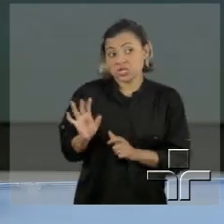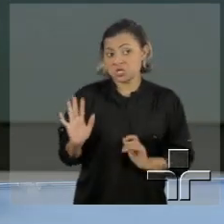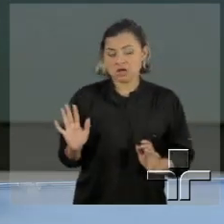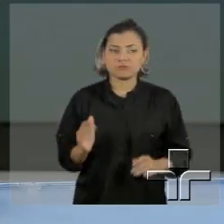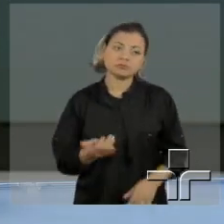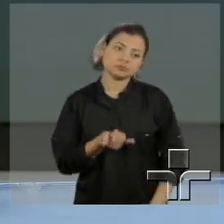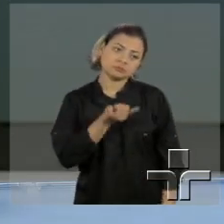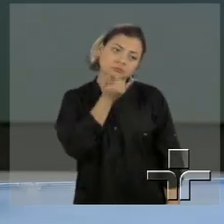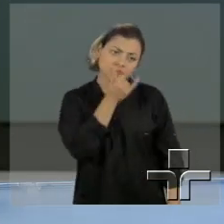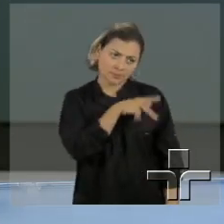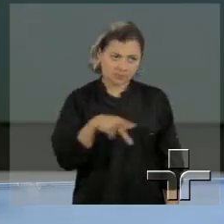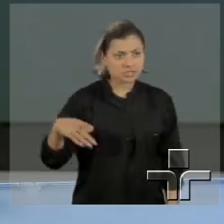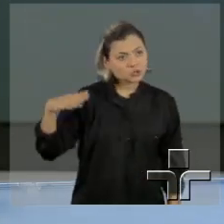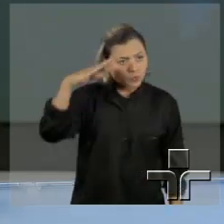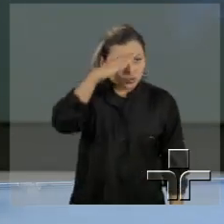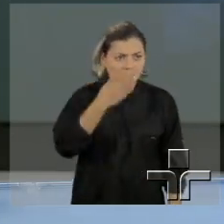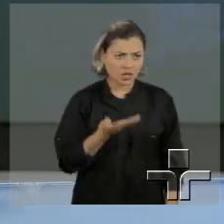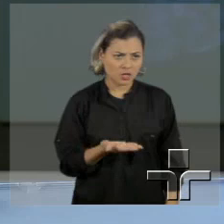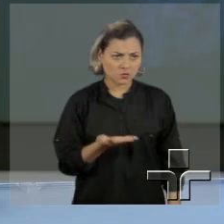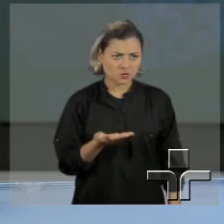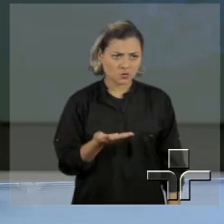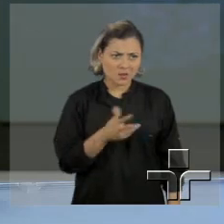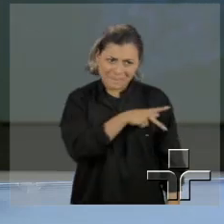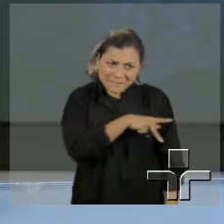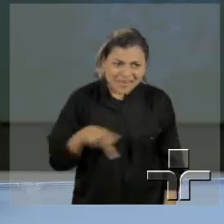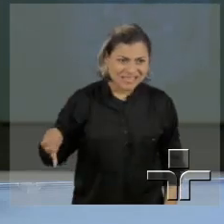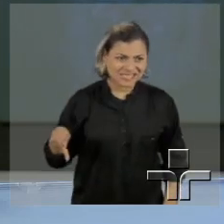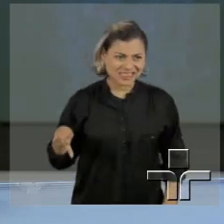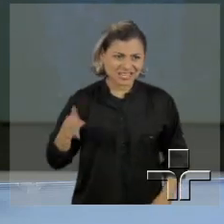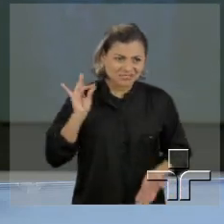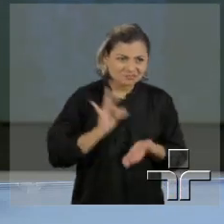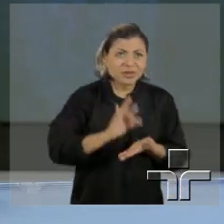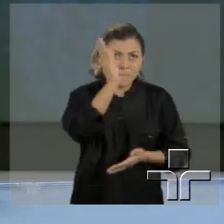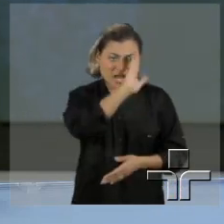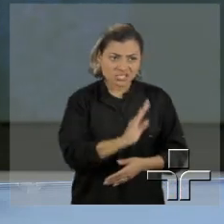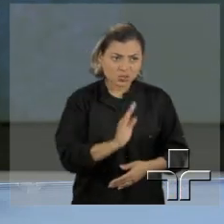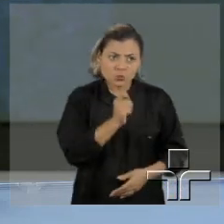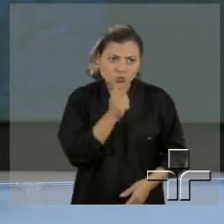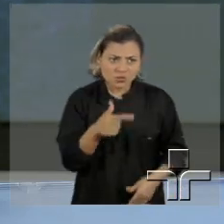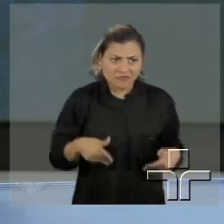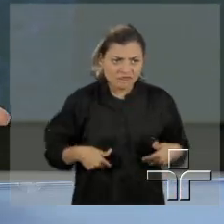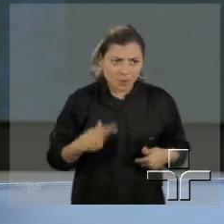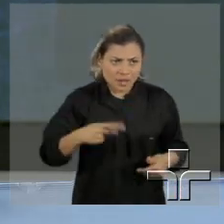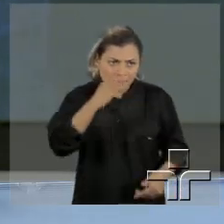presidente da República chegar à frente de um país e dizer que aqui não tem fome.